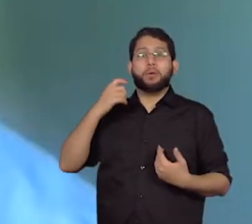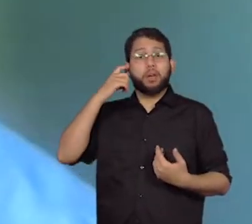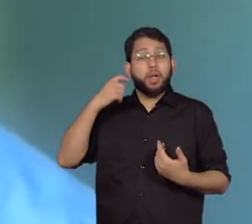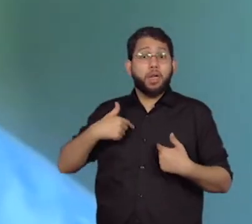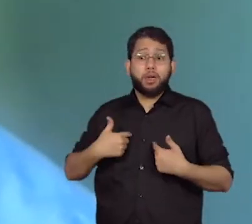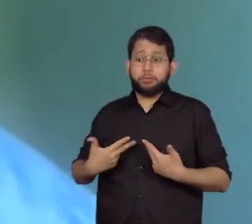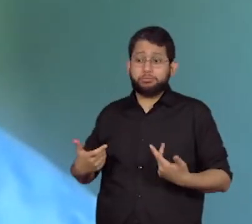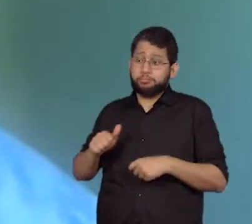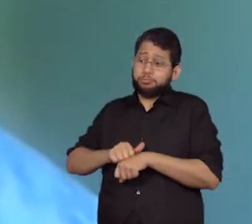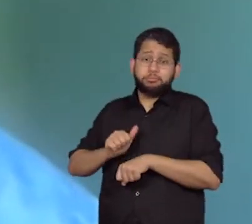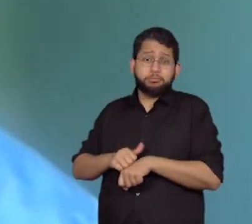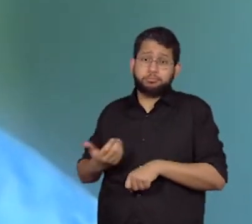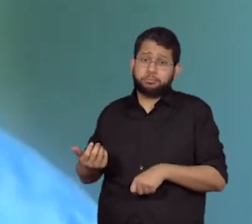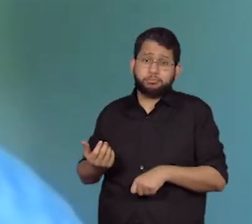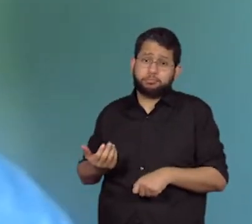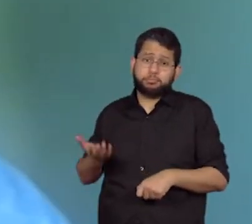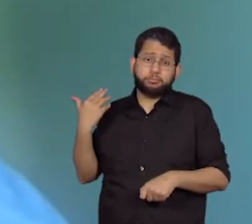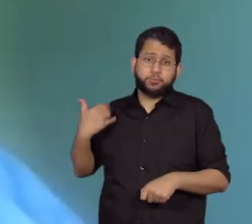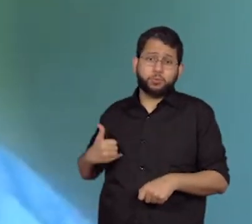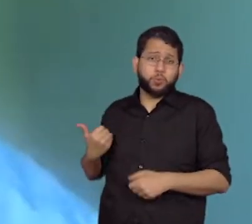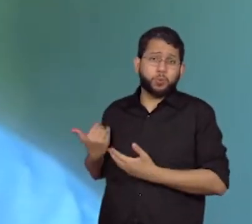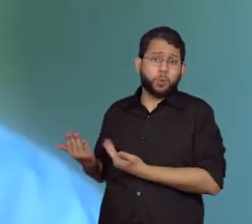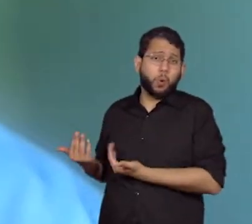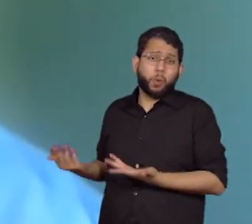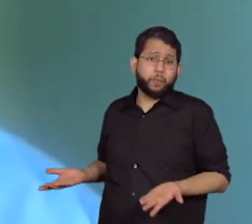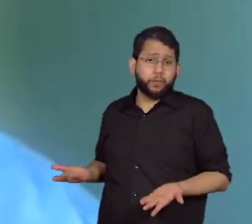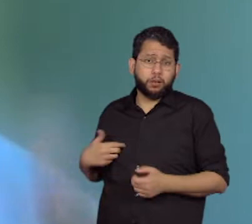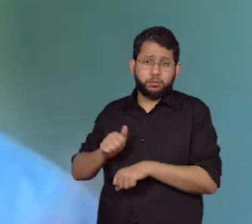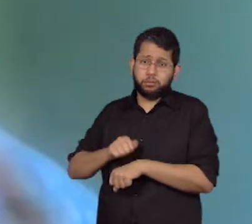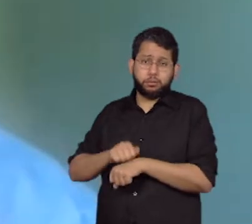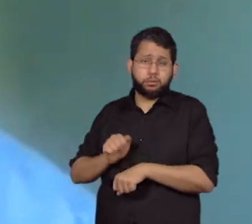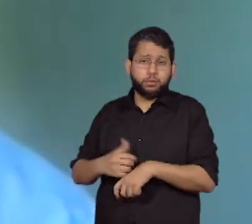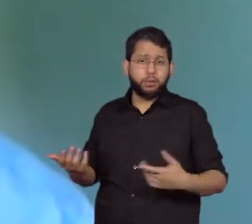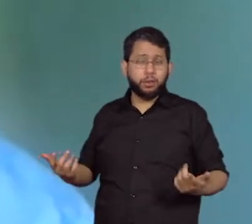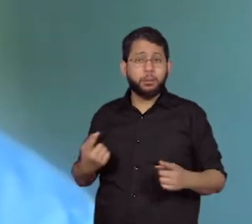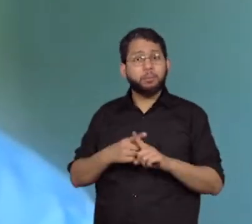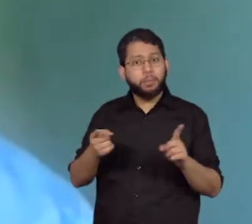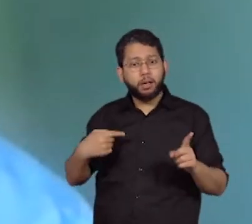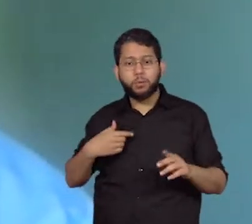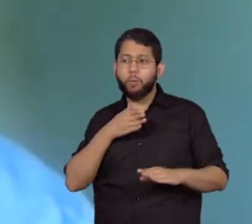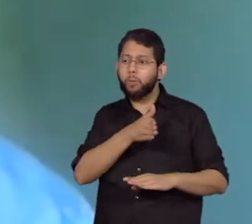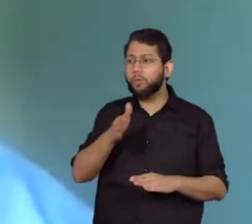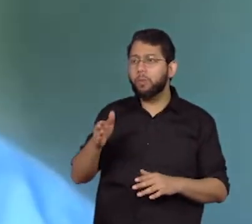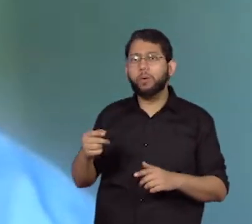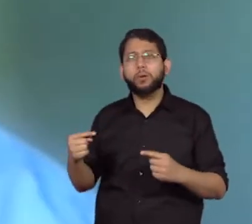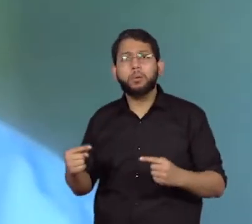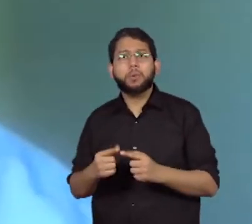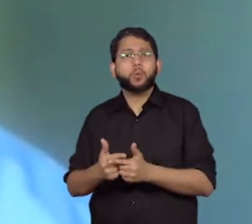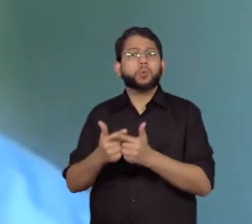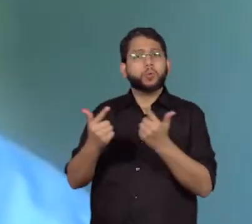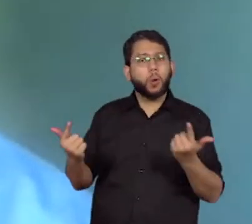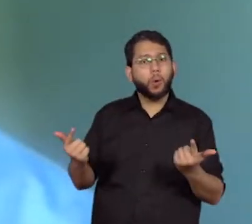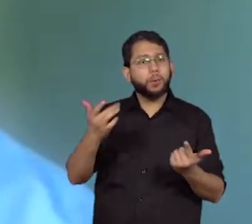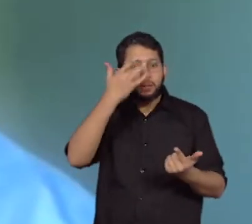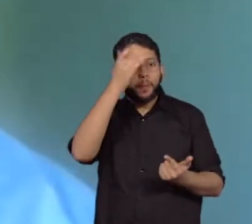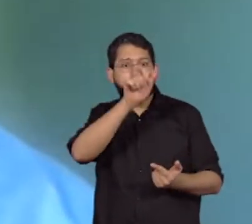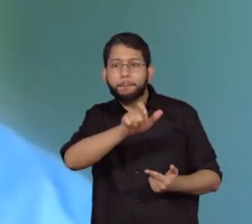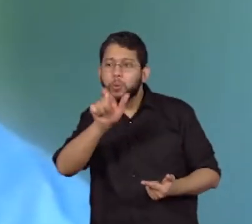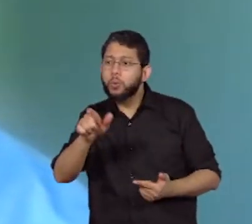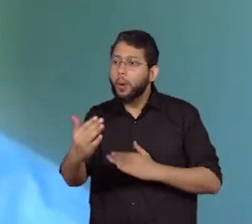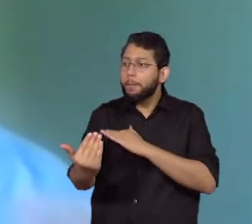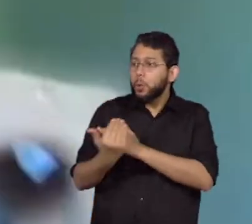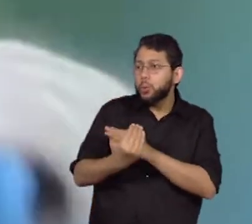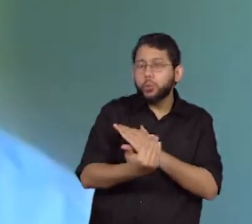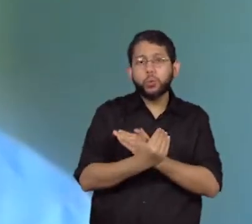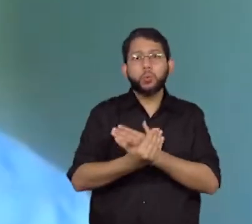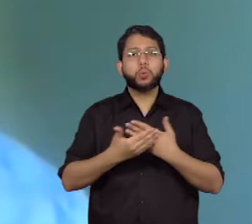muito recurso quando eu era jovem, eu tive muita sorte de encontrar pessoas que me